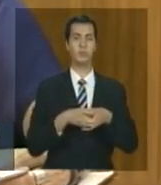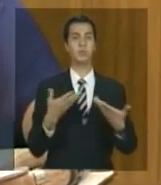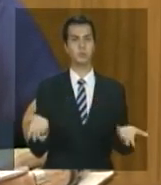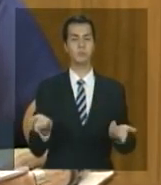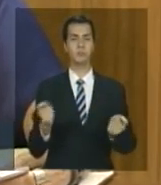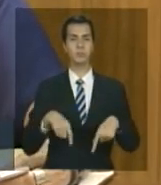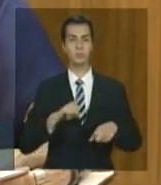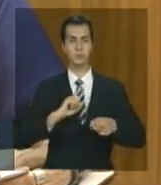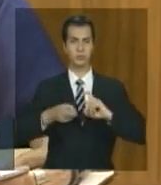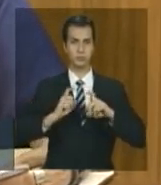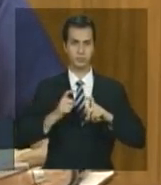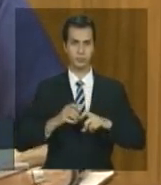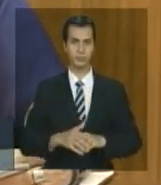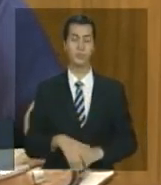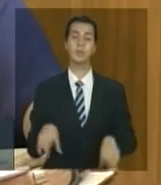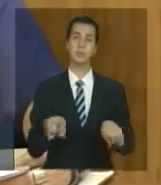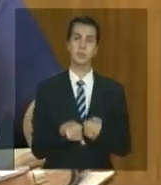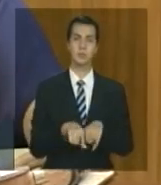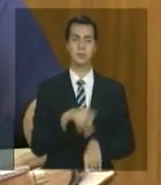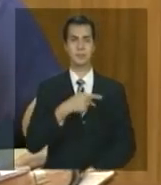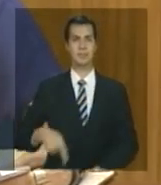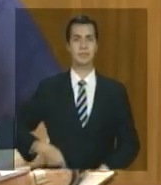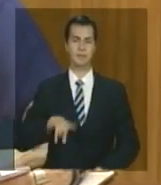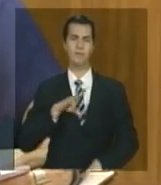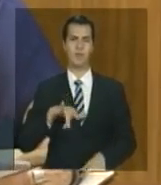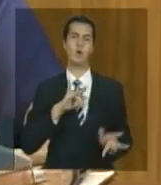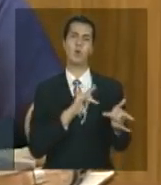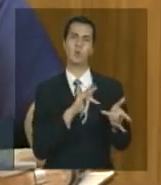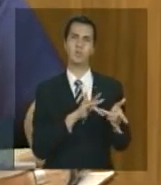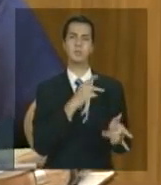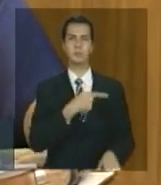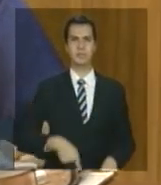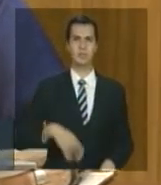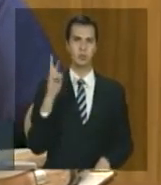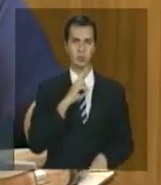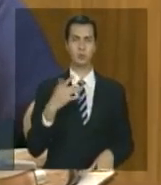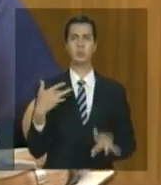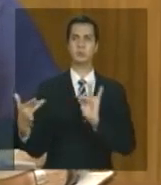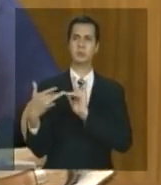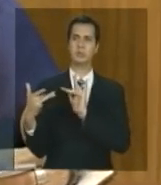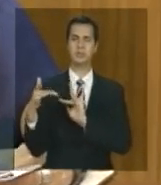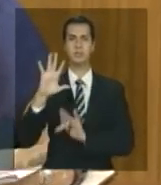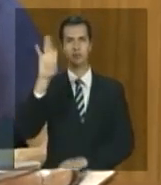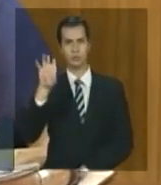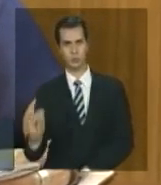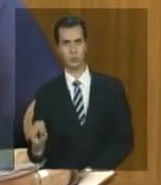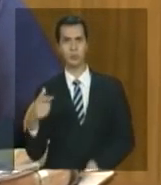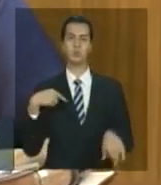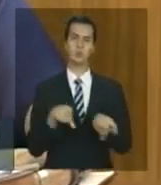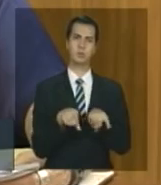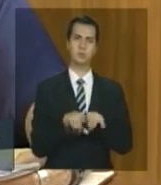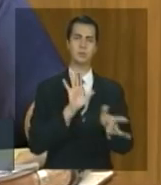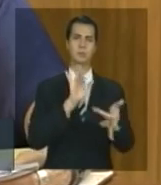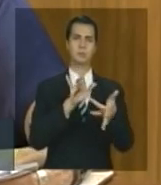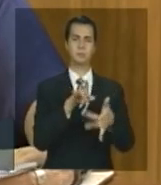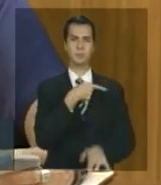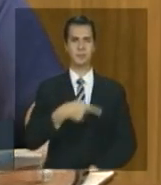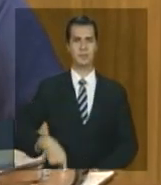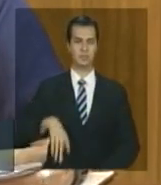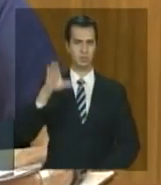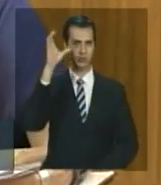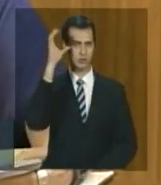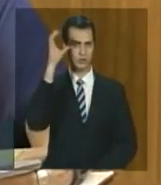presidenta Dilma também manterá um encontro bilateral com o presidente da Rússia, com o presidente da África do Sul e com o presidente da